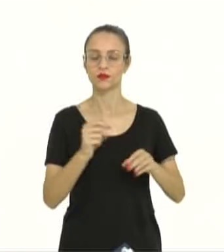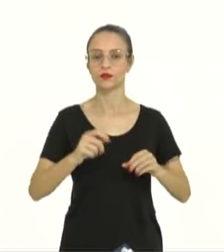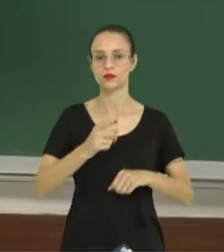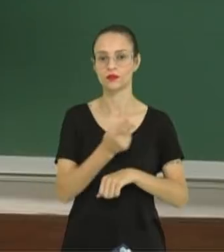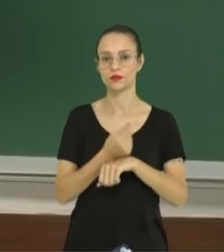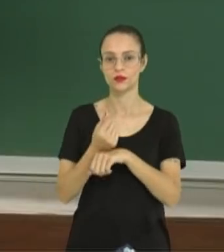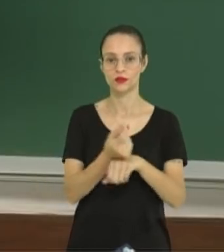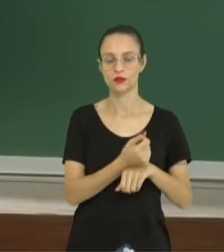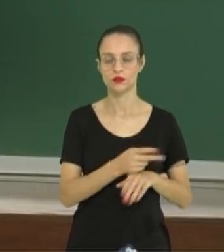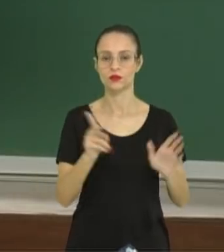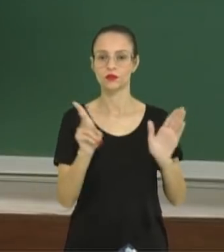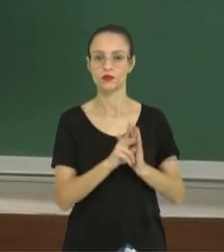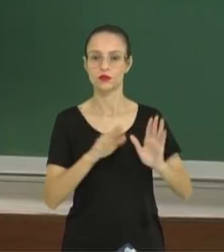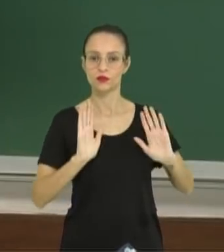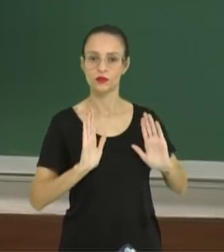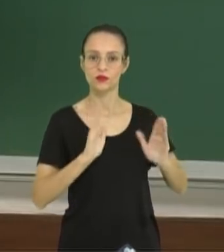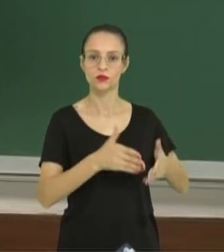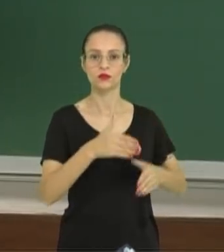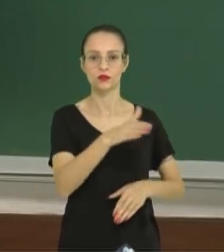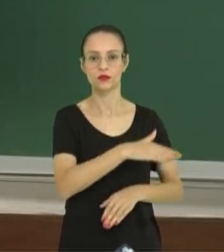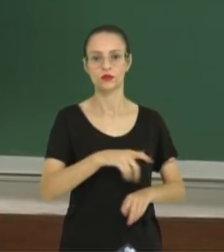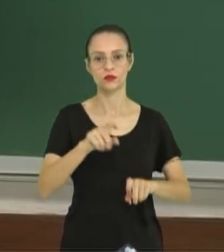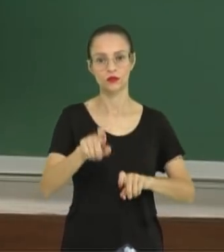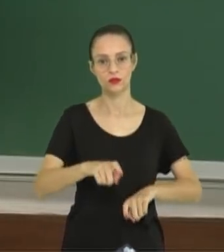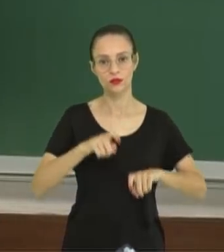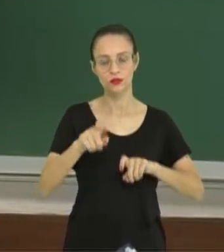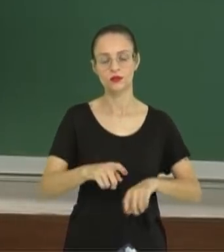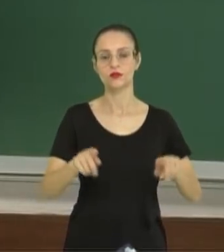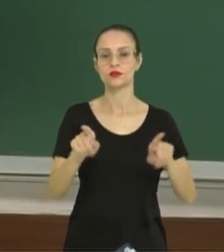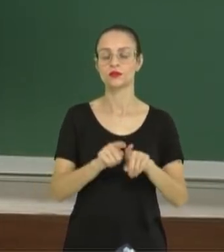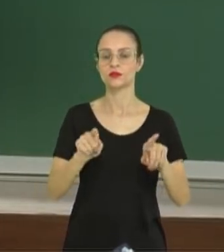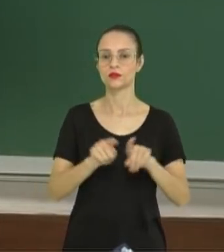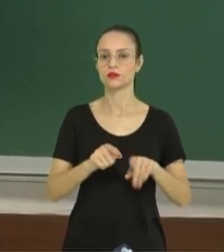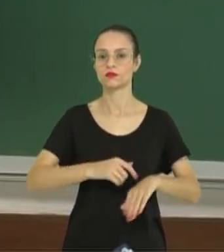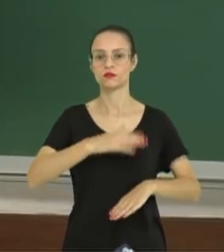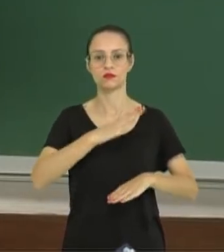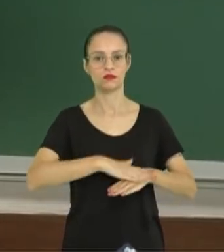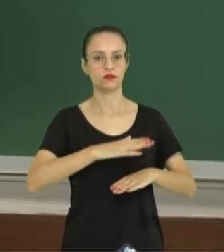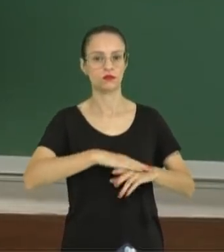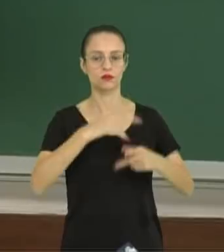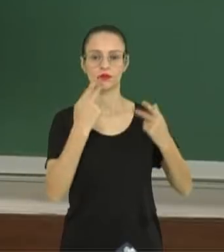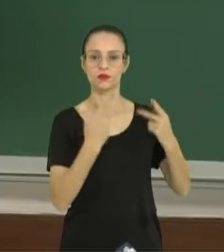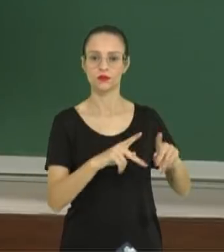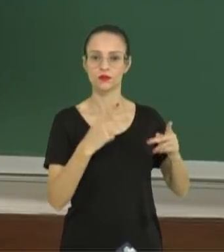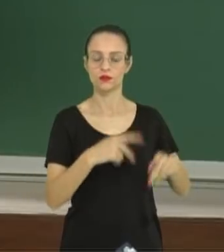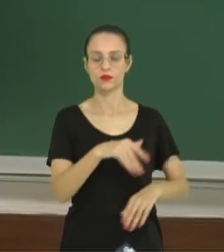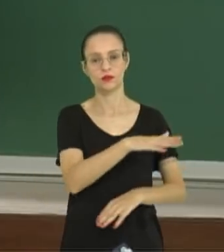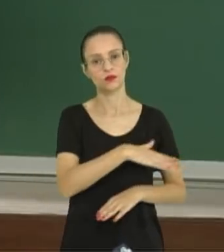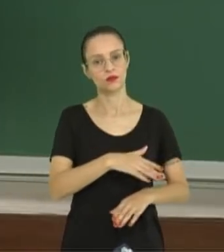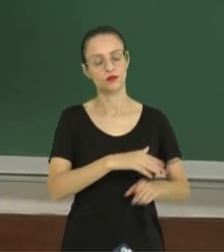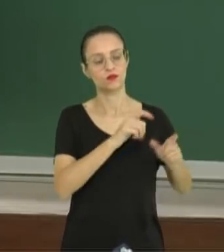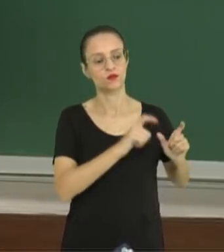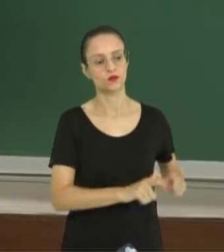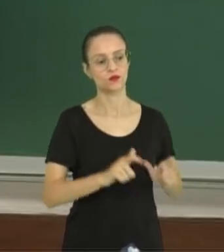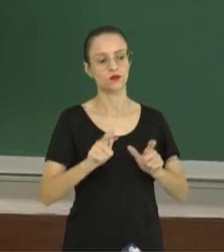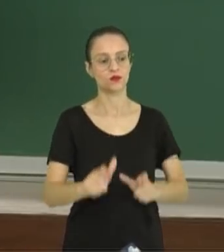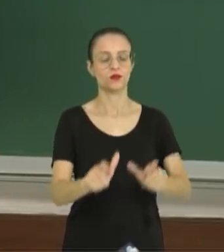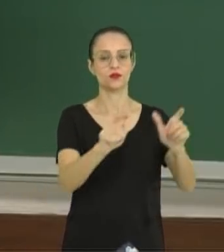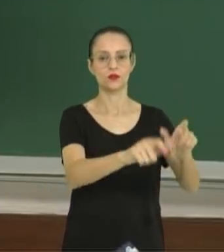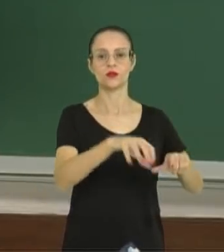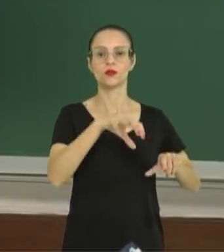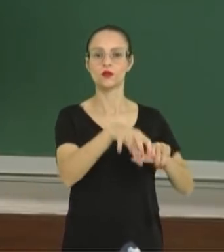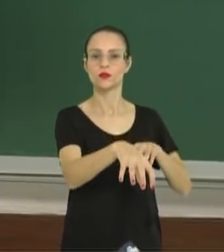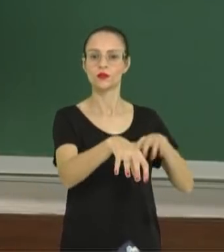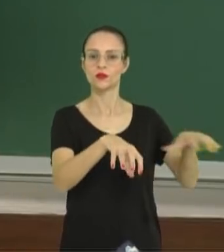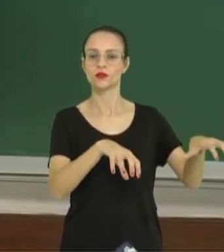economia agrária, no primeiro setor, a agricultura, e autossuficiente dos feudos. Eles eram autossustentáveis.